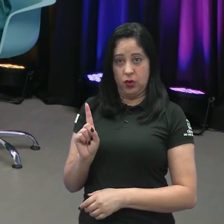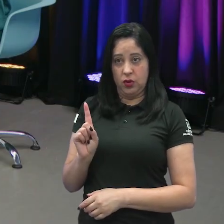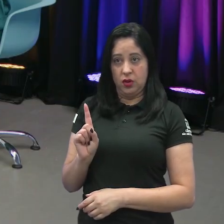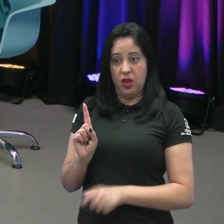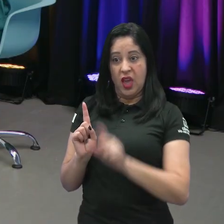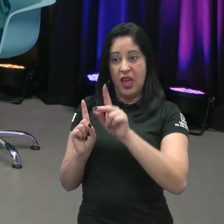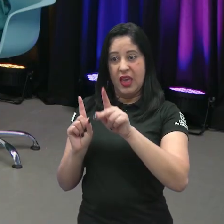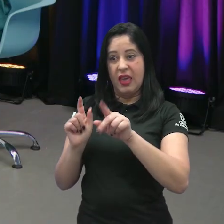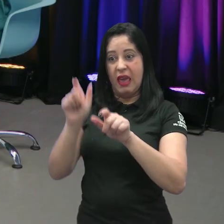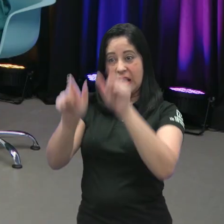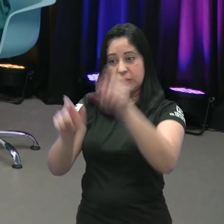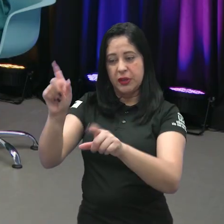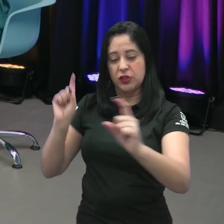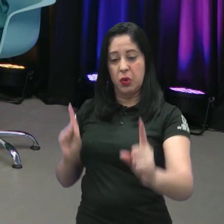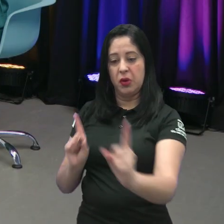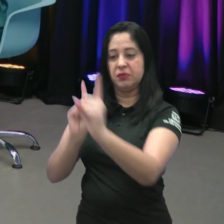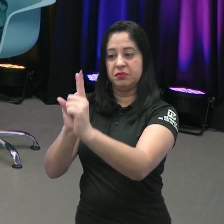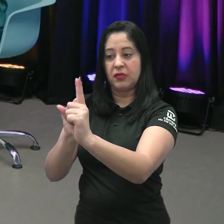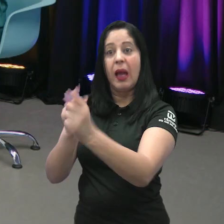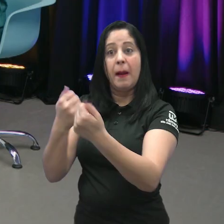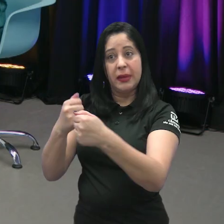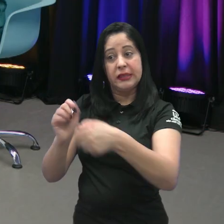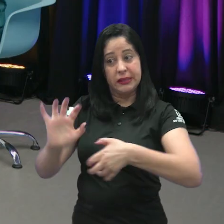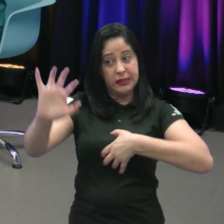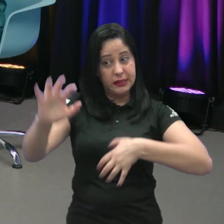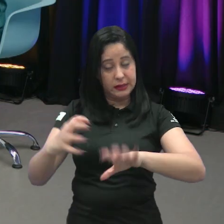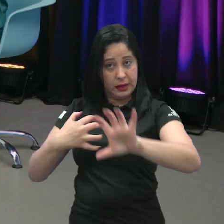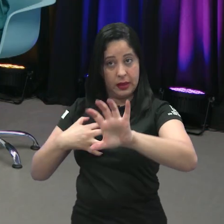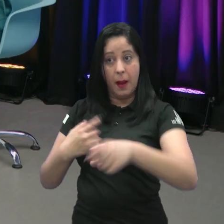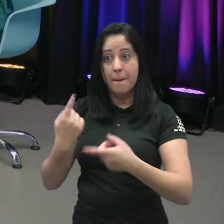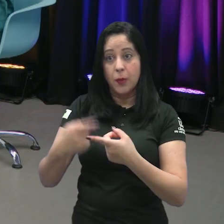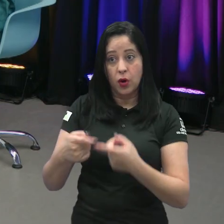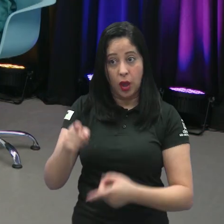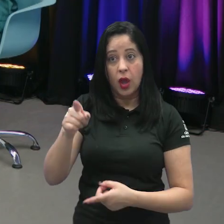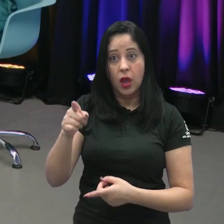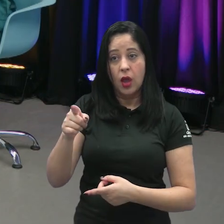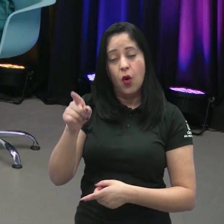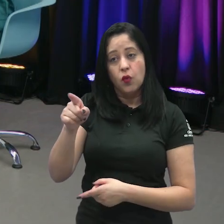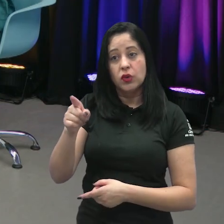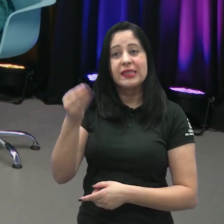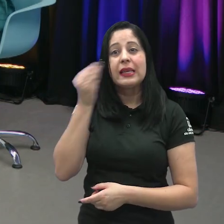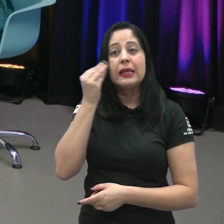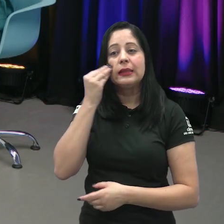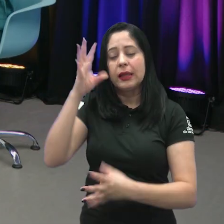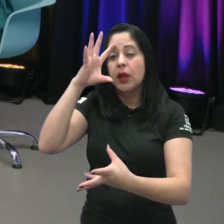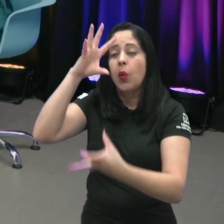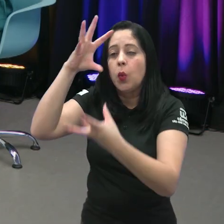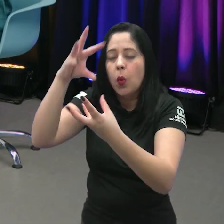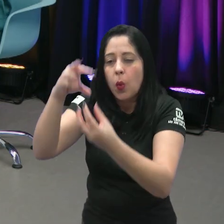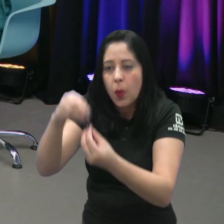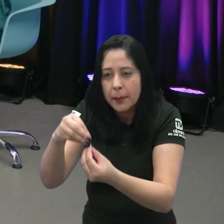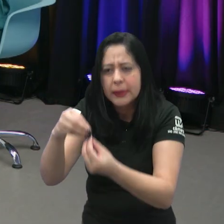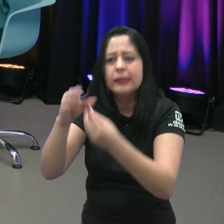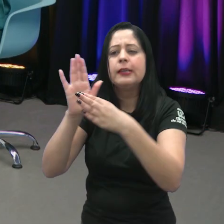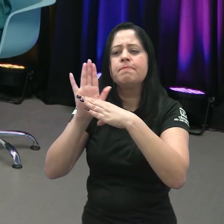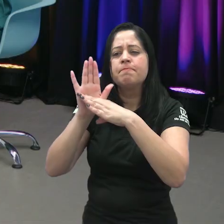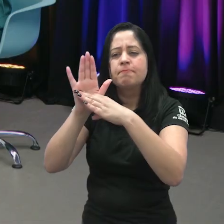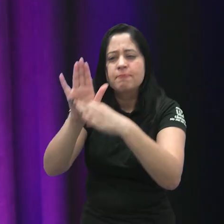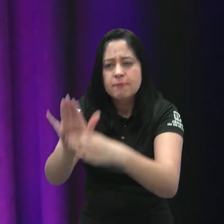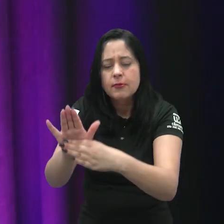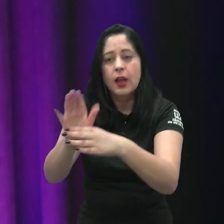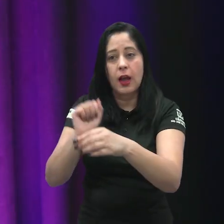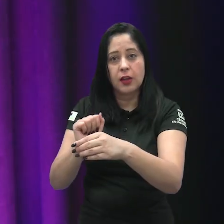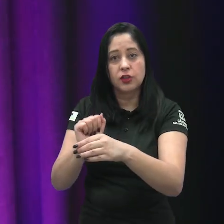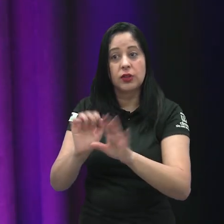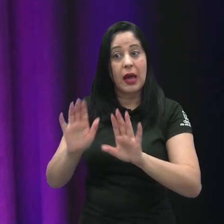e munícipe é uma relação de empatia de via dupla, né? Porque você tenta entender, né, a situação e trazer para